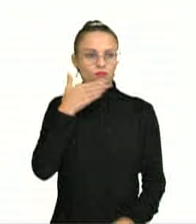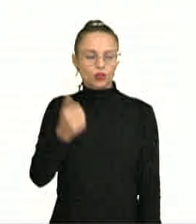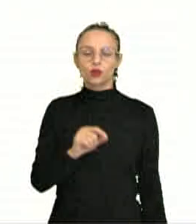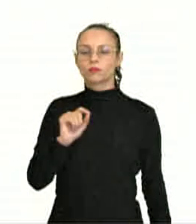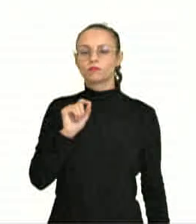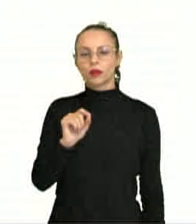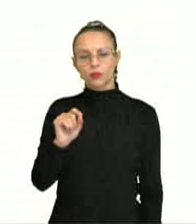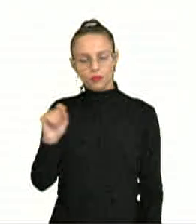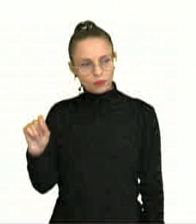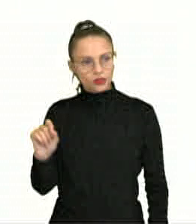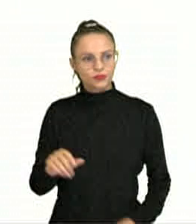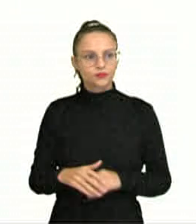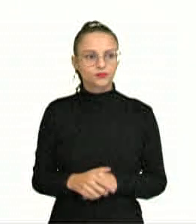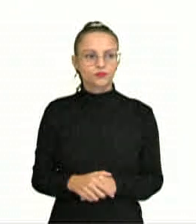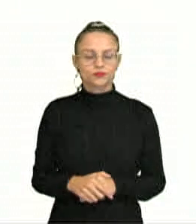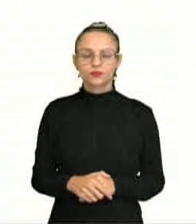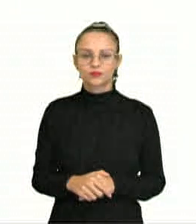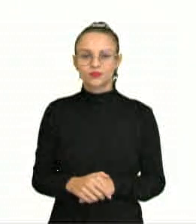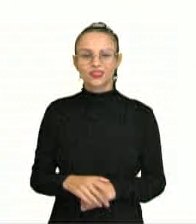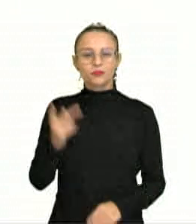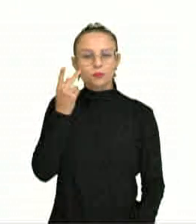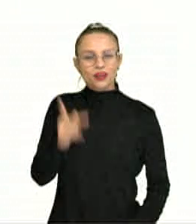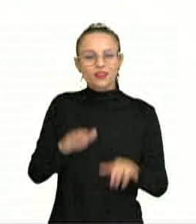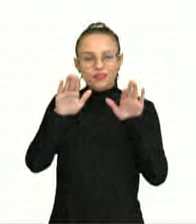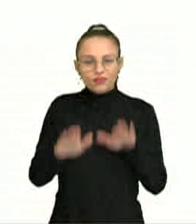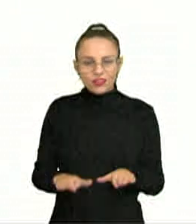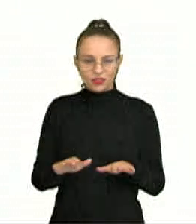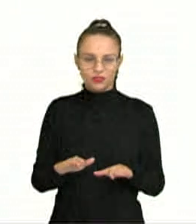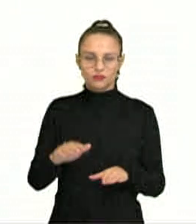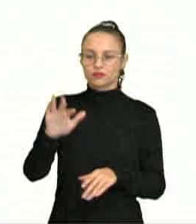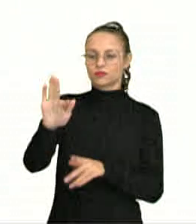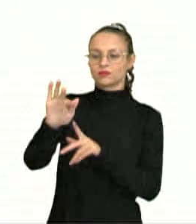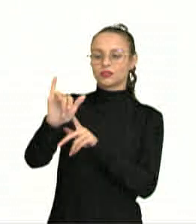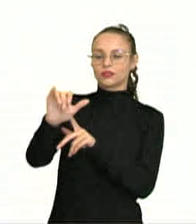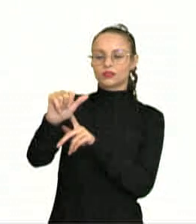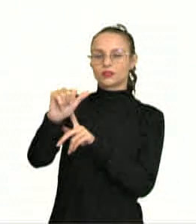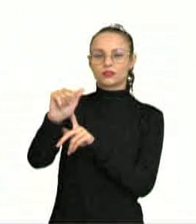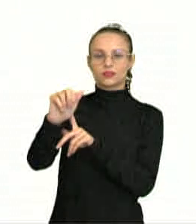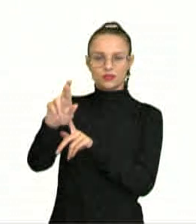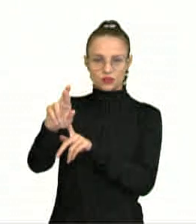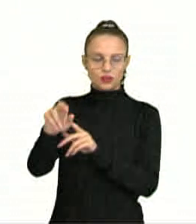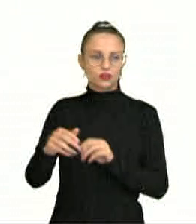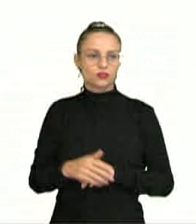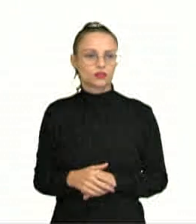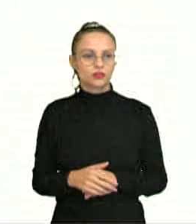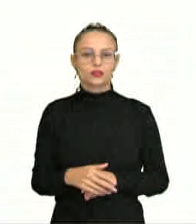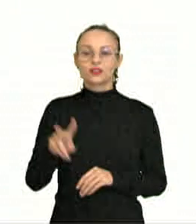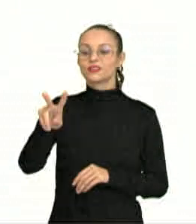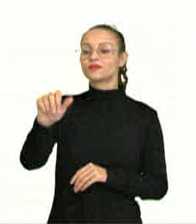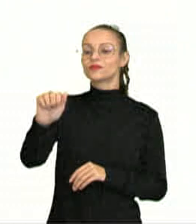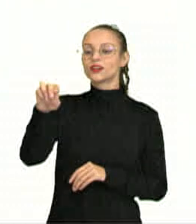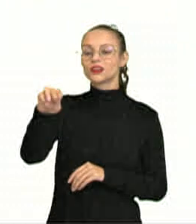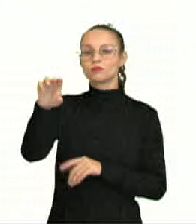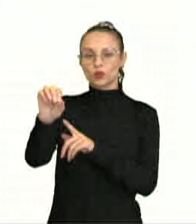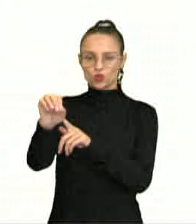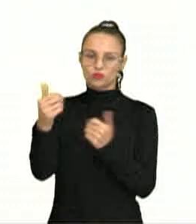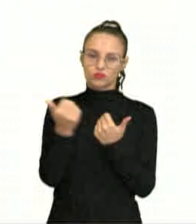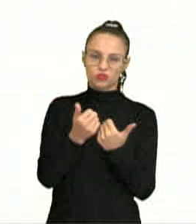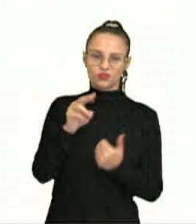Reticências. Pra ficar, no lugar de para ficar. Não, senhora, vamos, no lugar de